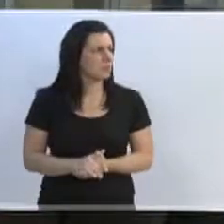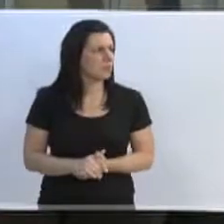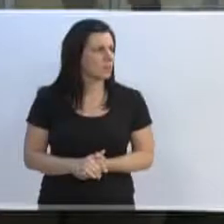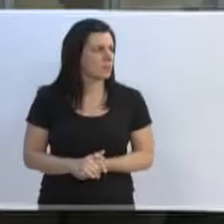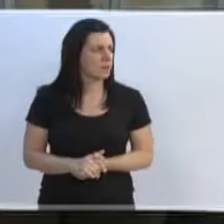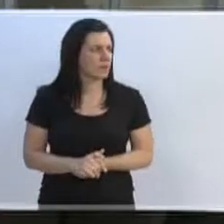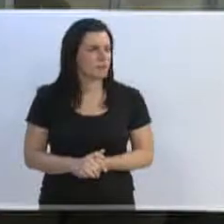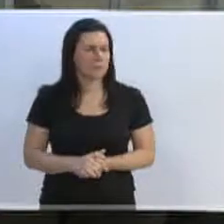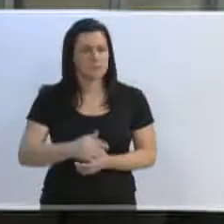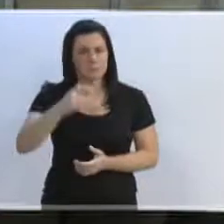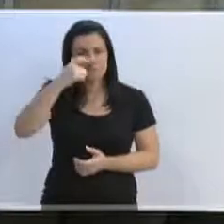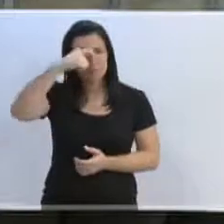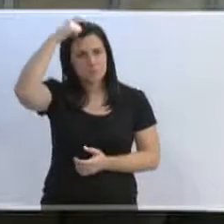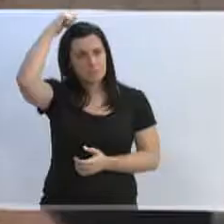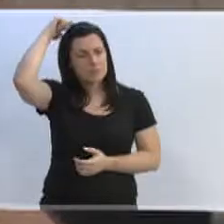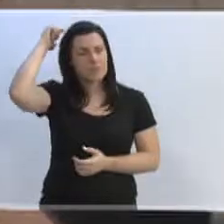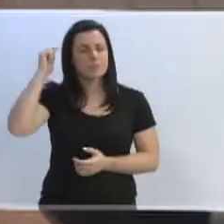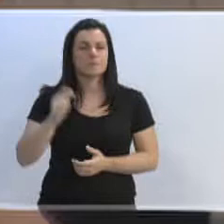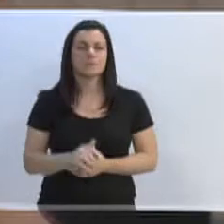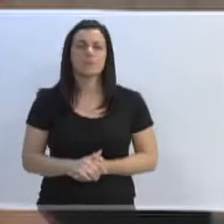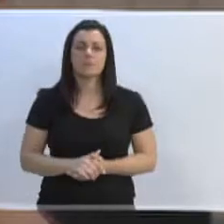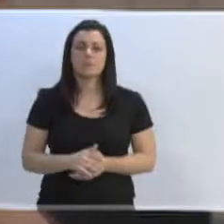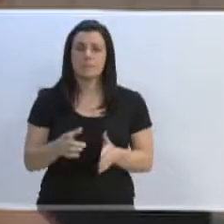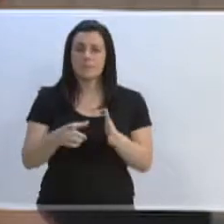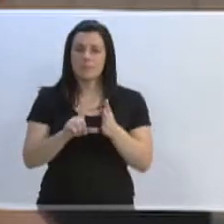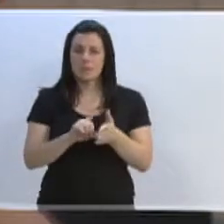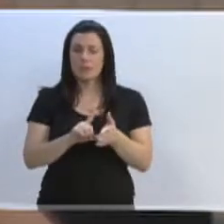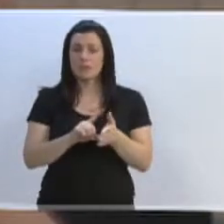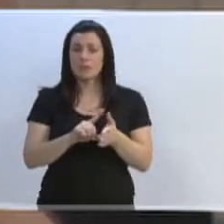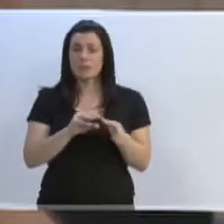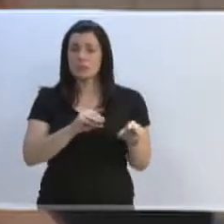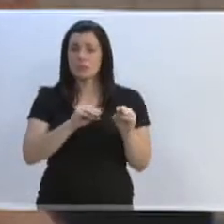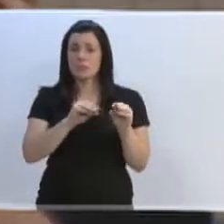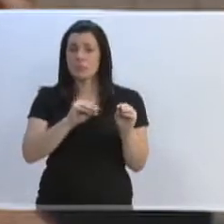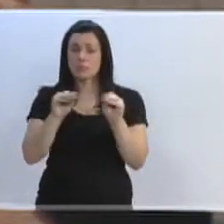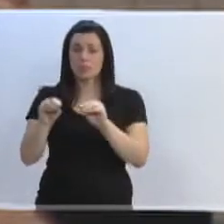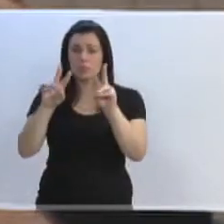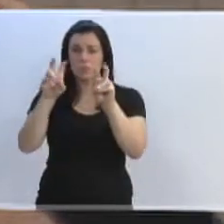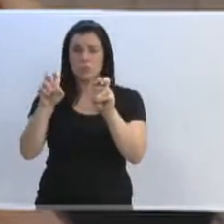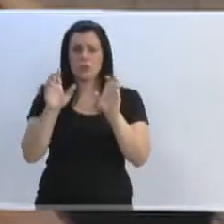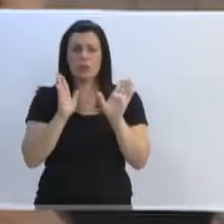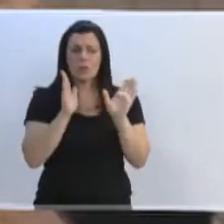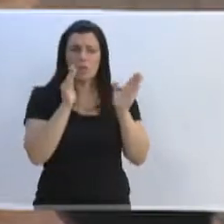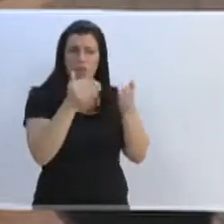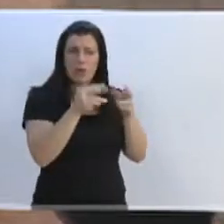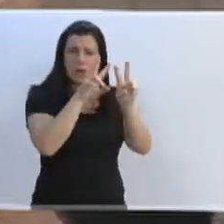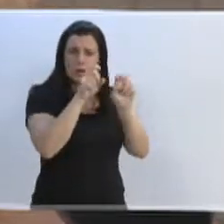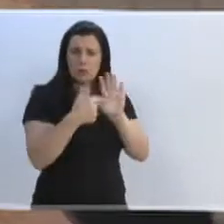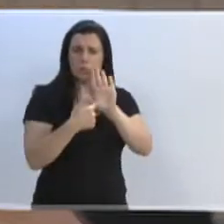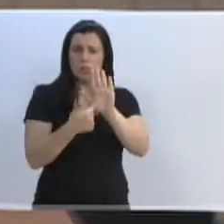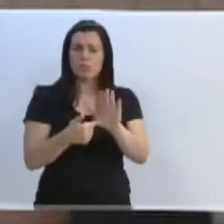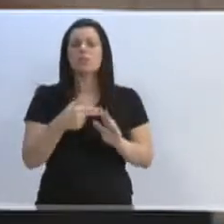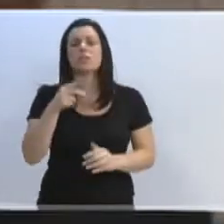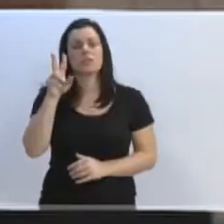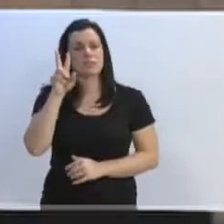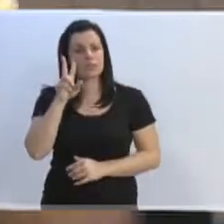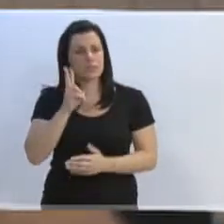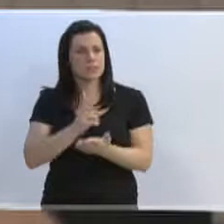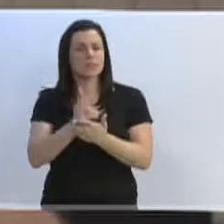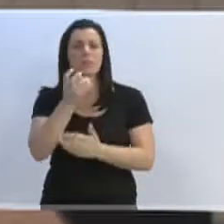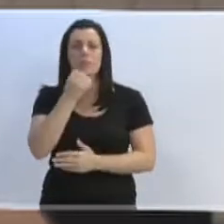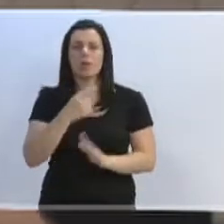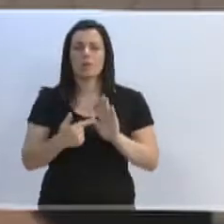orador, vereador Adriano Pereira. Adorito, antes que Vossa Excelência trate outro assunto, até para focar nesse assunto que Vossa Excelência mostrou, sempre é bom quando traz